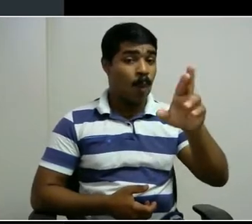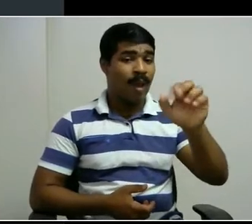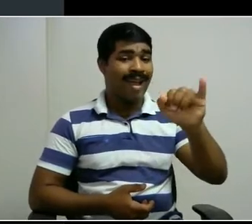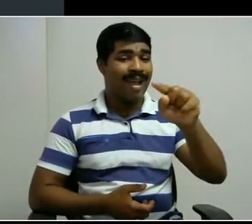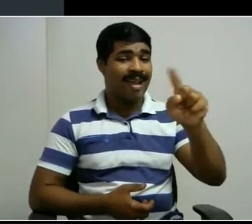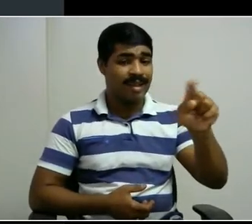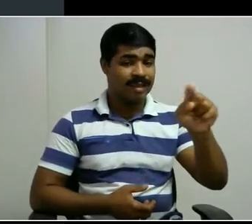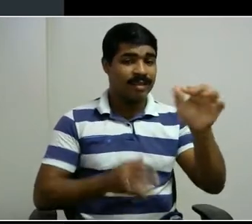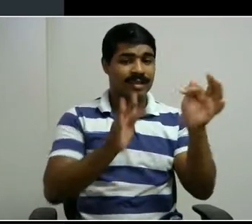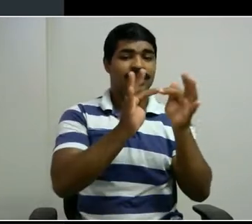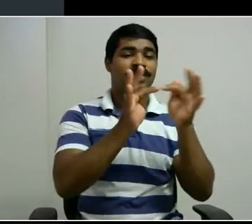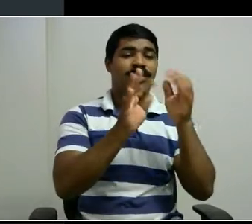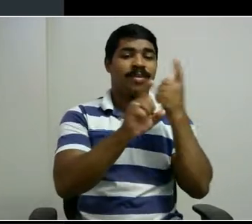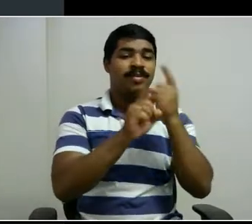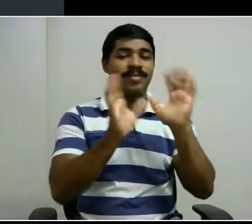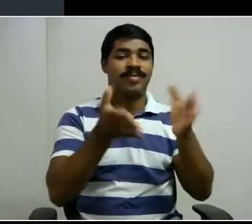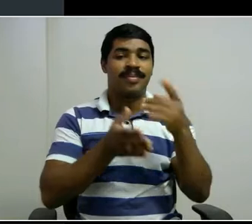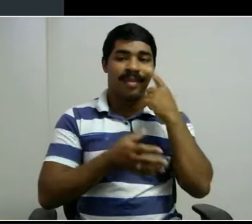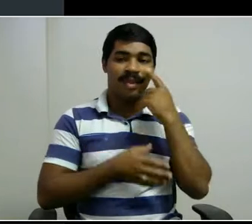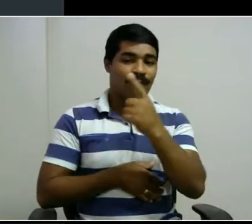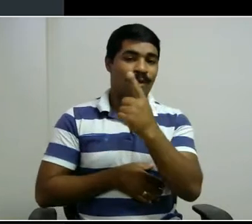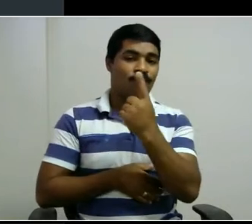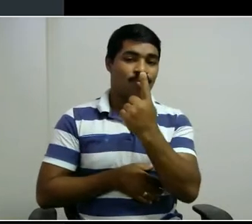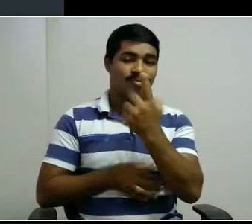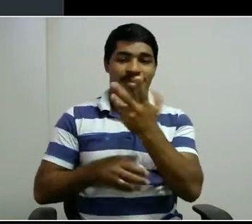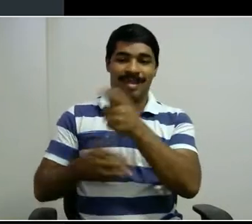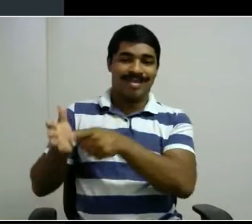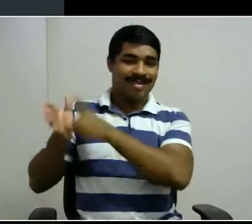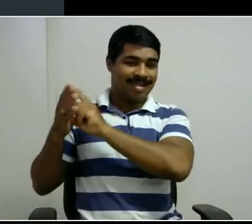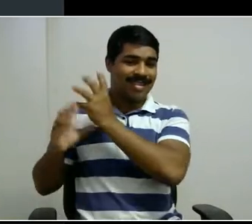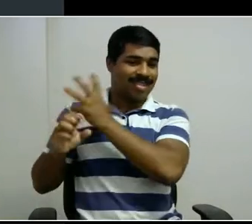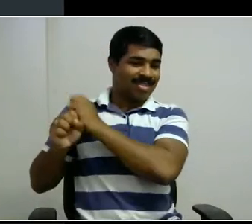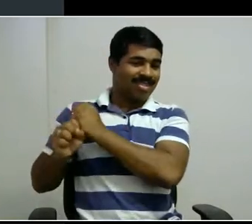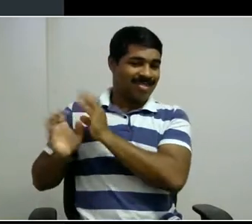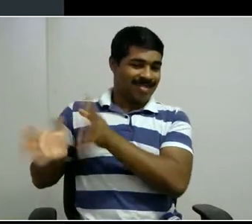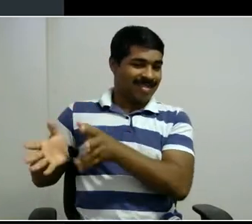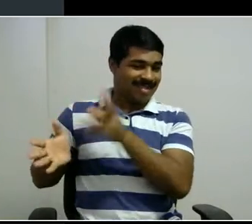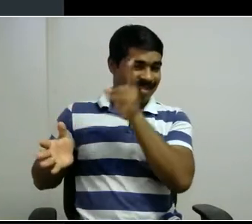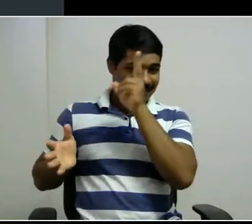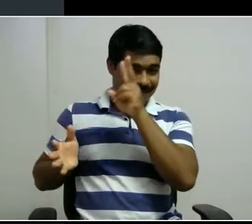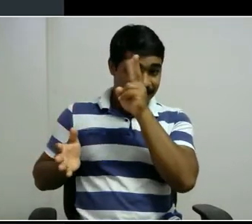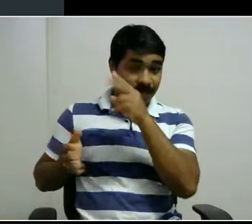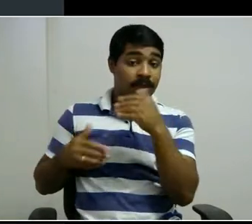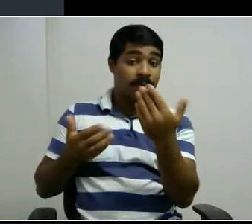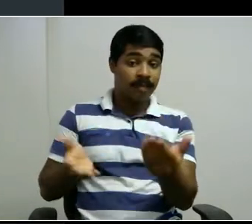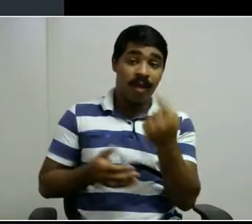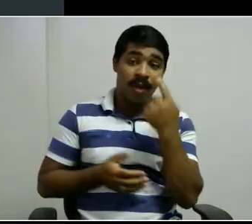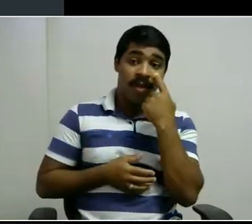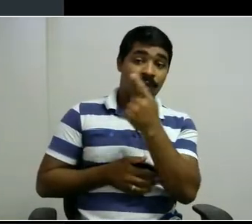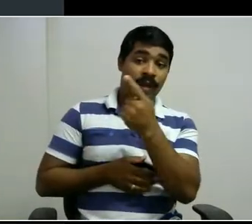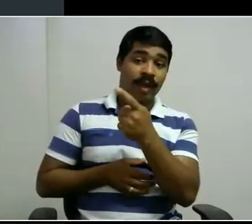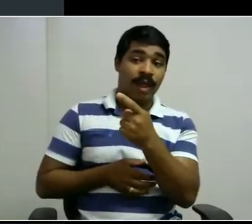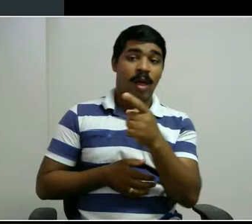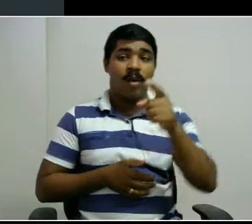Então esse valor aqui nós já encontramos, é 1. Como é que eu encontro o ponto onde ela corta o eixo